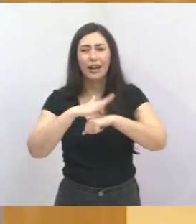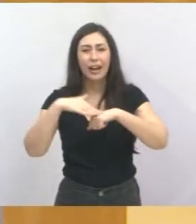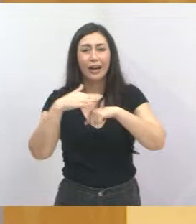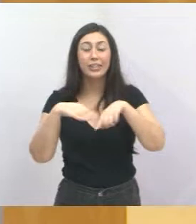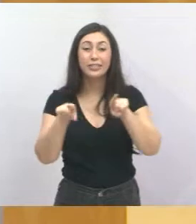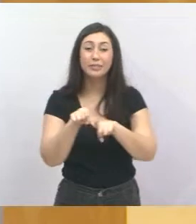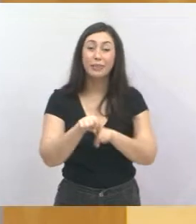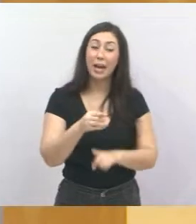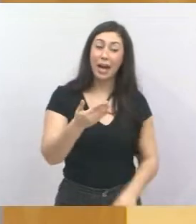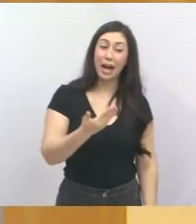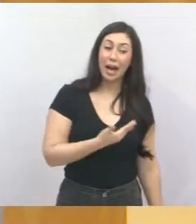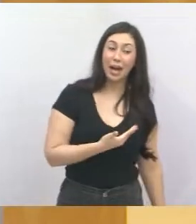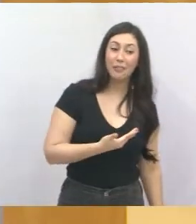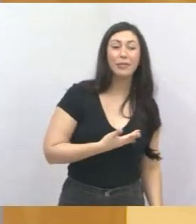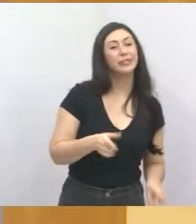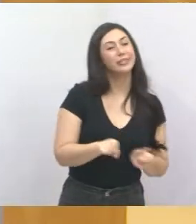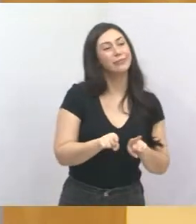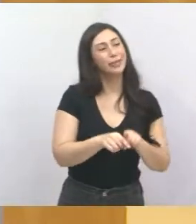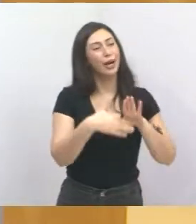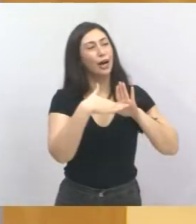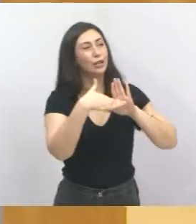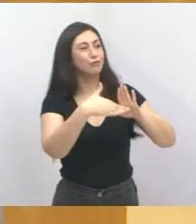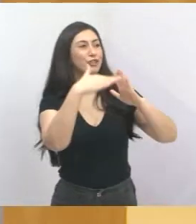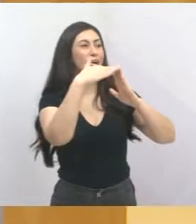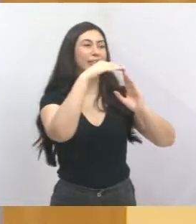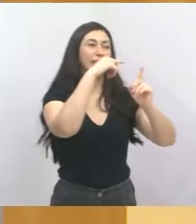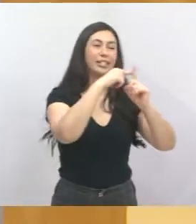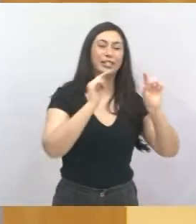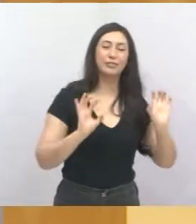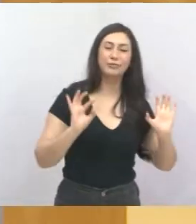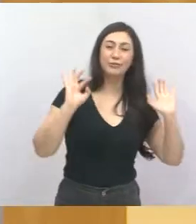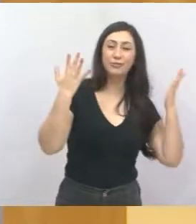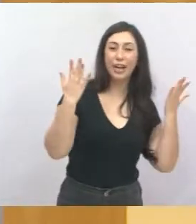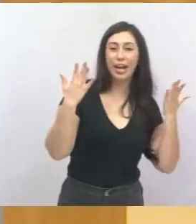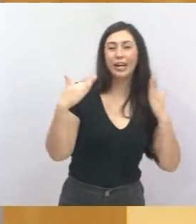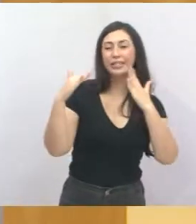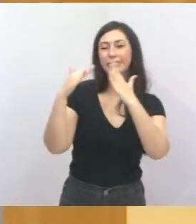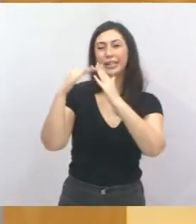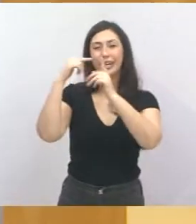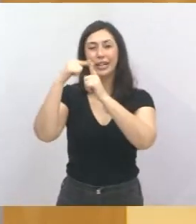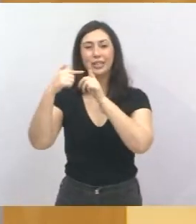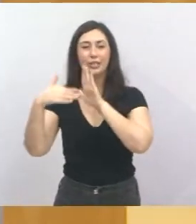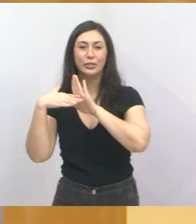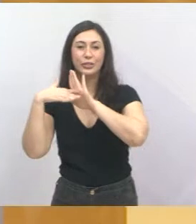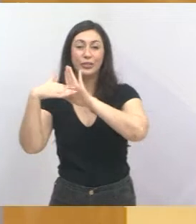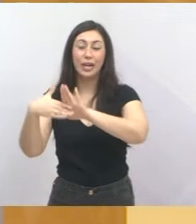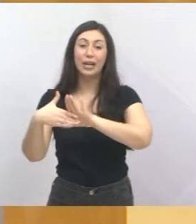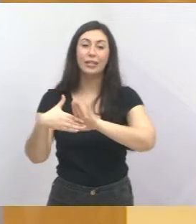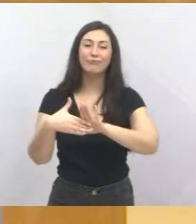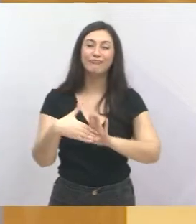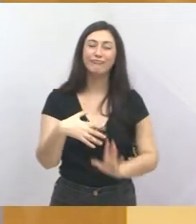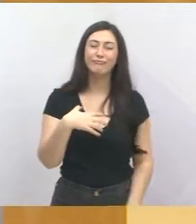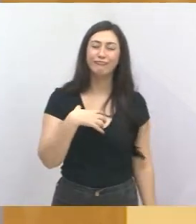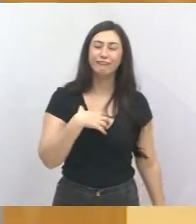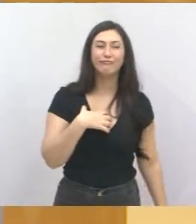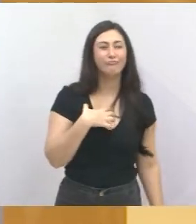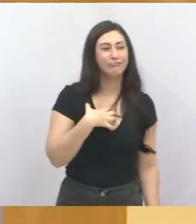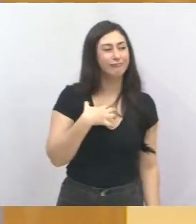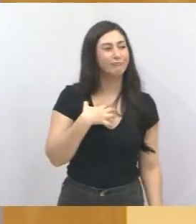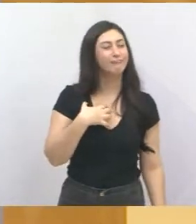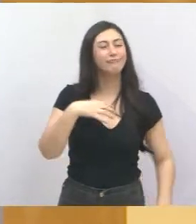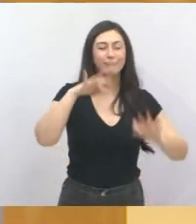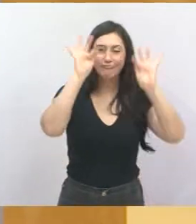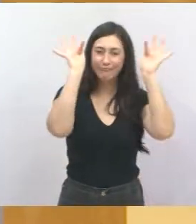arrumar tempo, né, para ajudar nas festas da igreja, para ajudar nas igrejas por onde passou, e isso me deixou